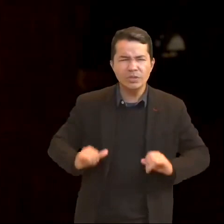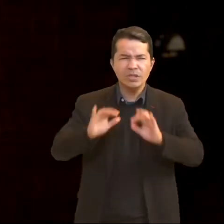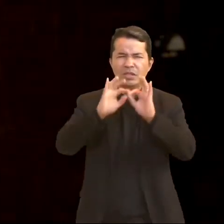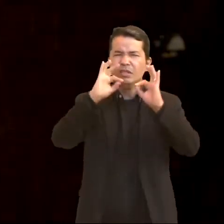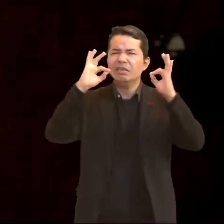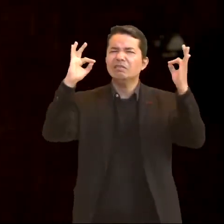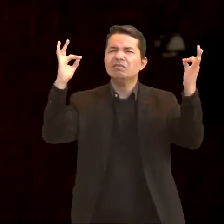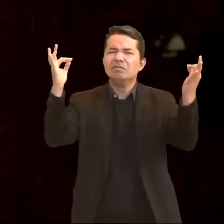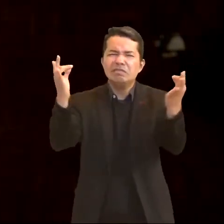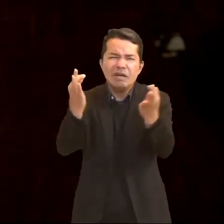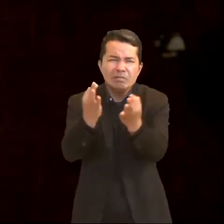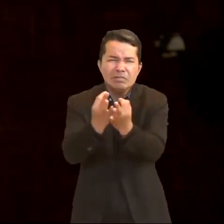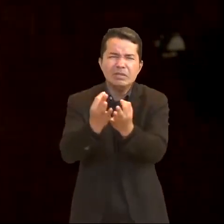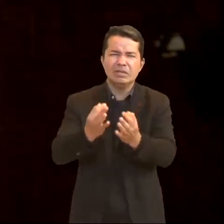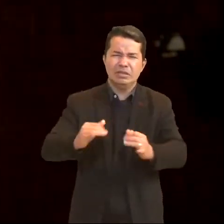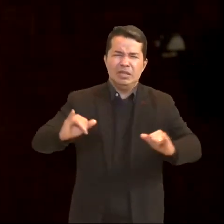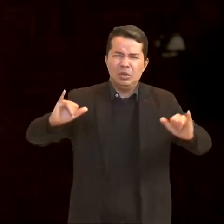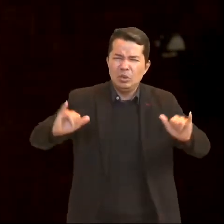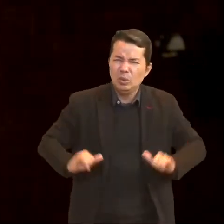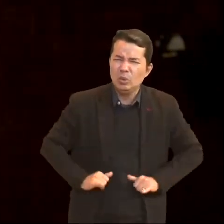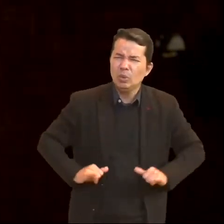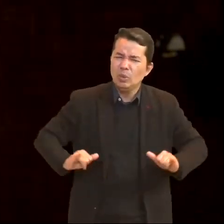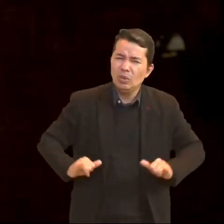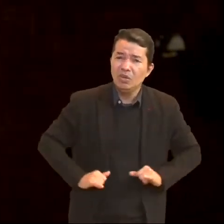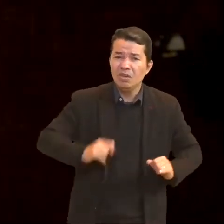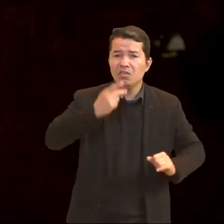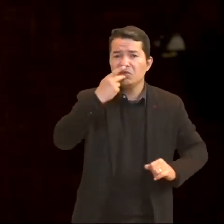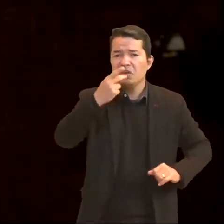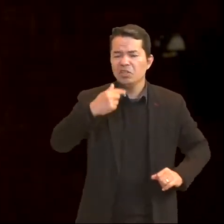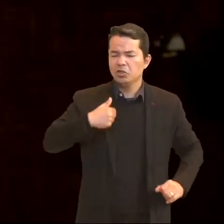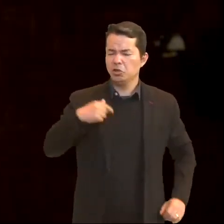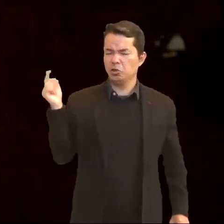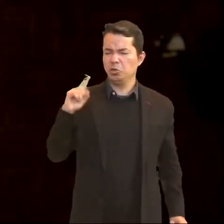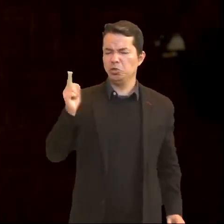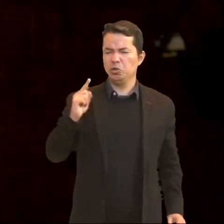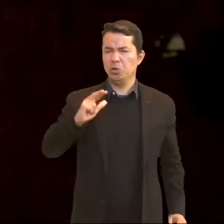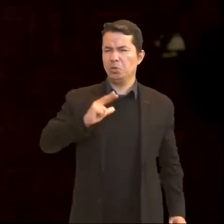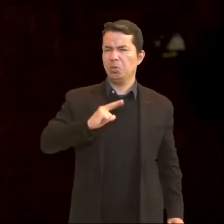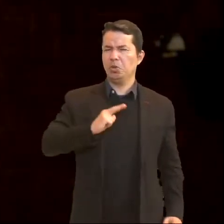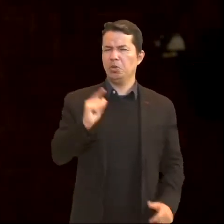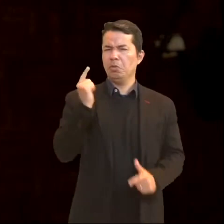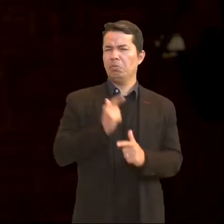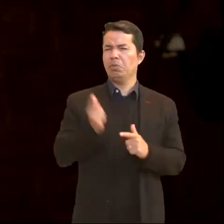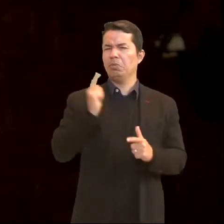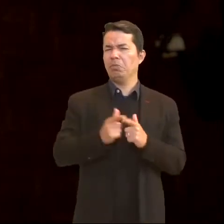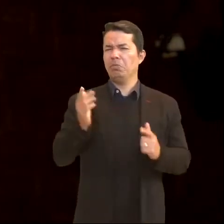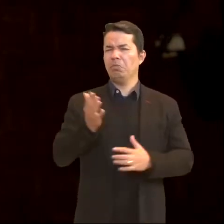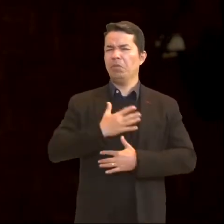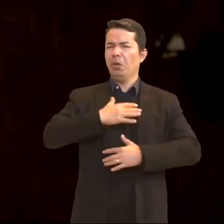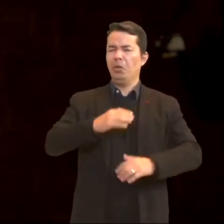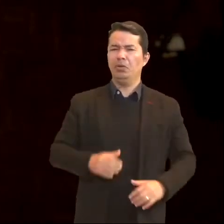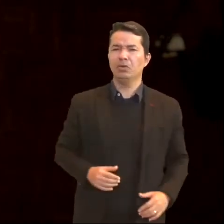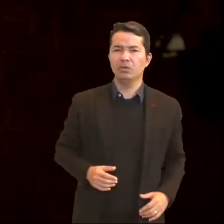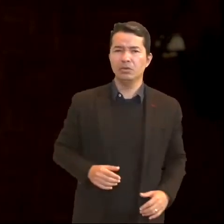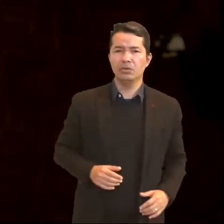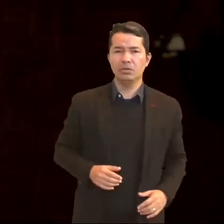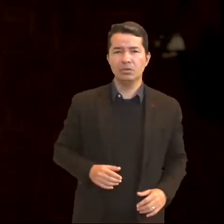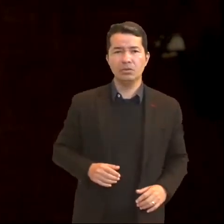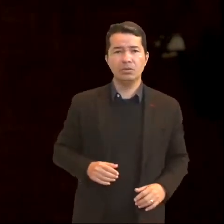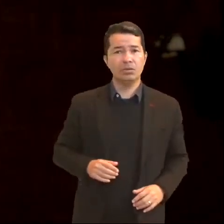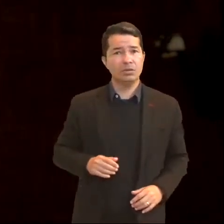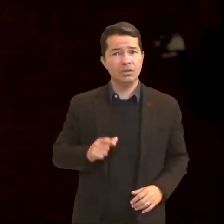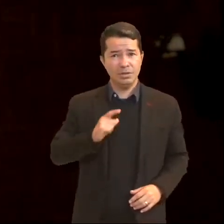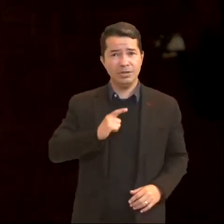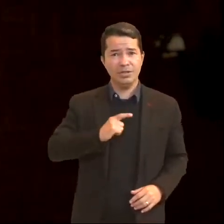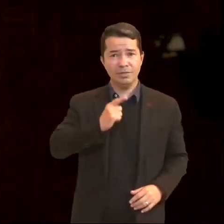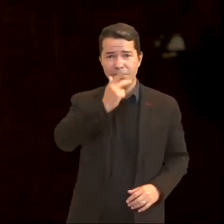está sofrendo. E você diz: não, esse é problema meu, só eu e Deus. Me joga no mar. E os marinheiros dizem assim: cara, é